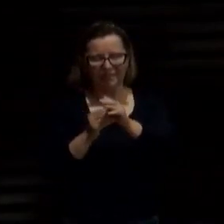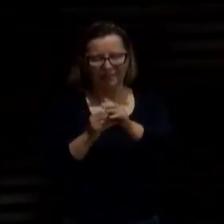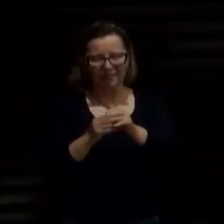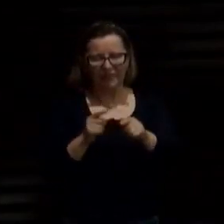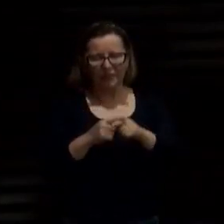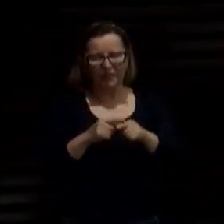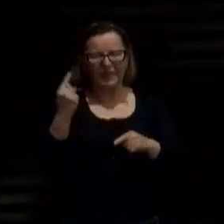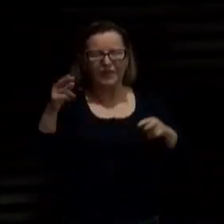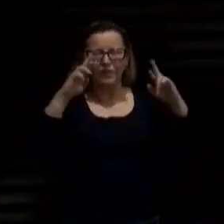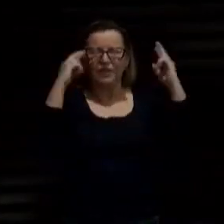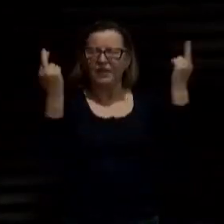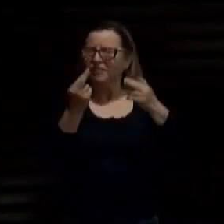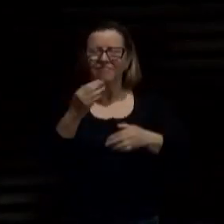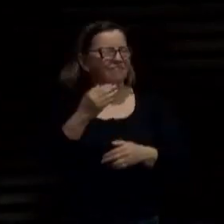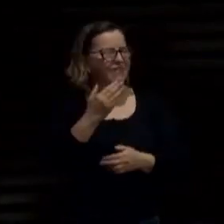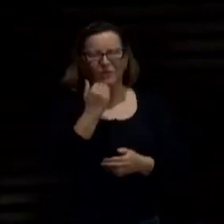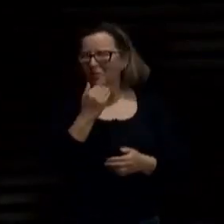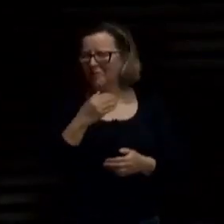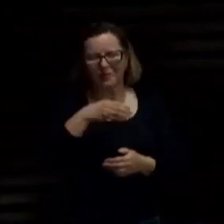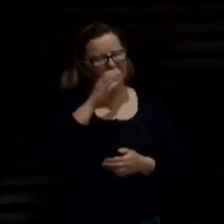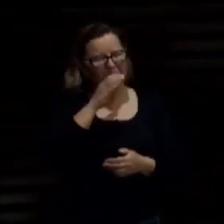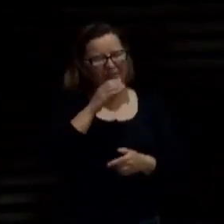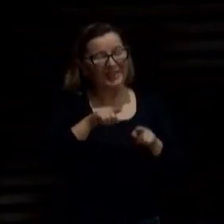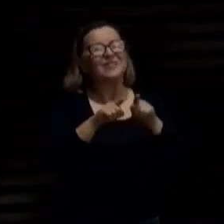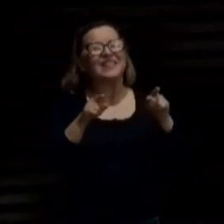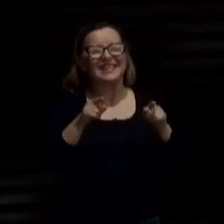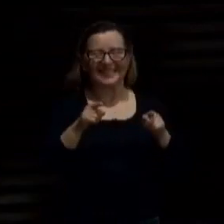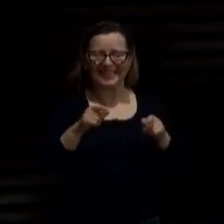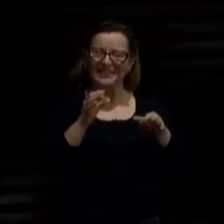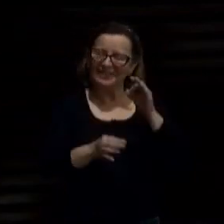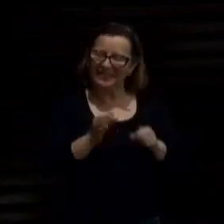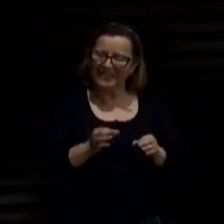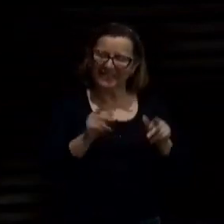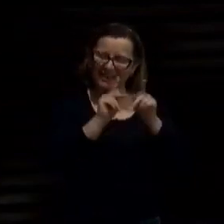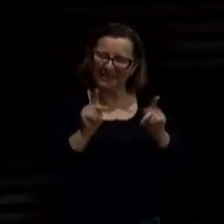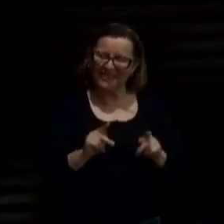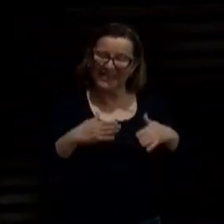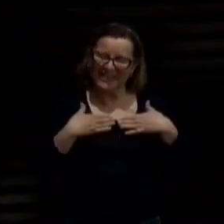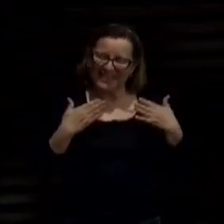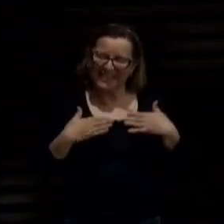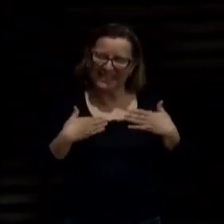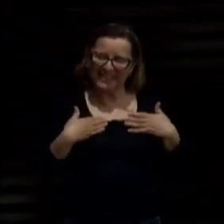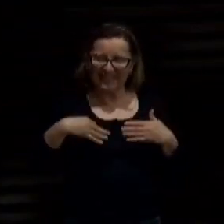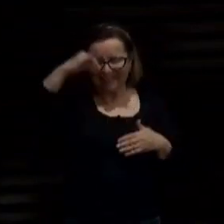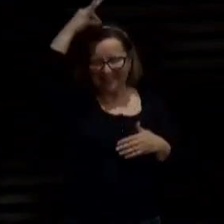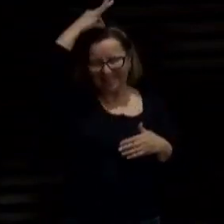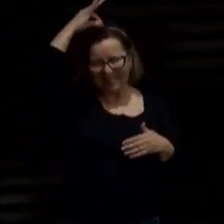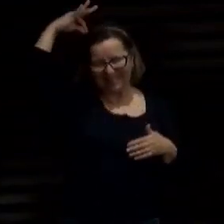porque o teu reino não é comida nem bebida, mas é justiça, paz e alegria no Espírito Santo.